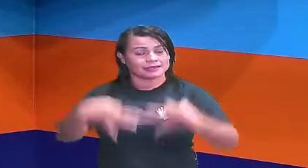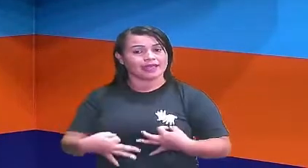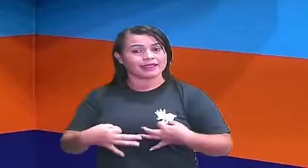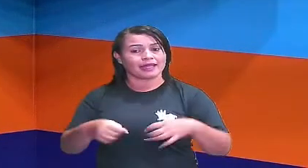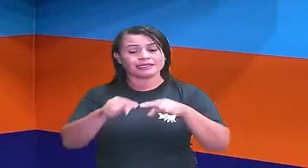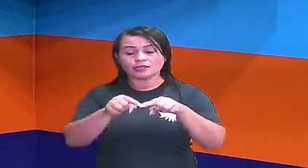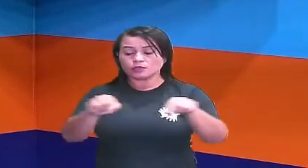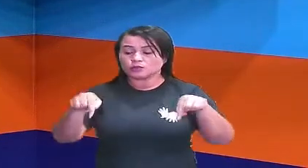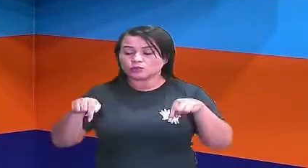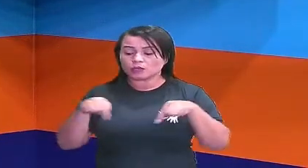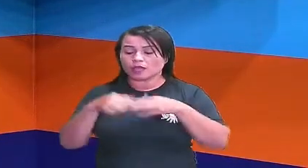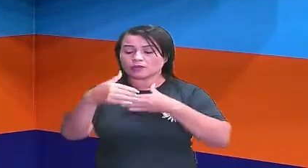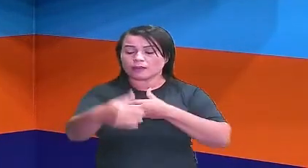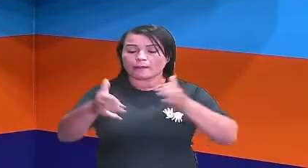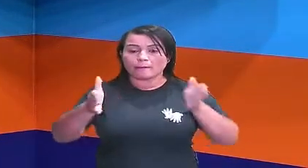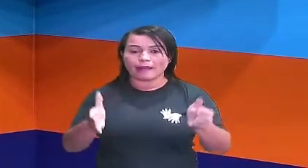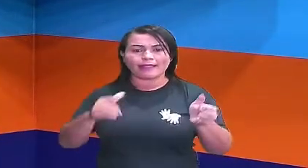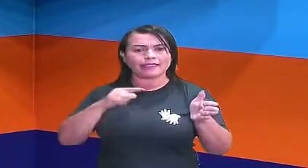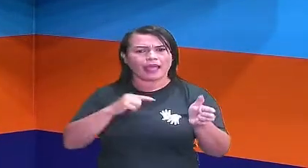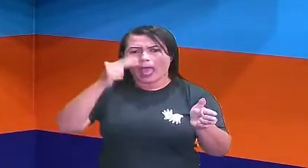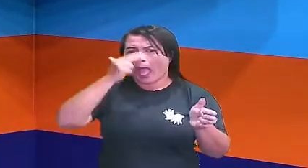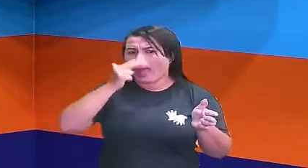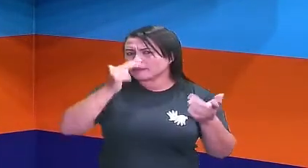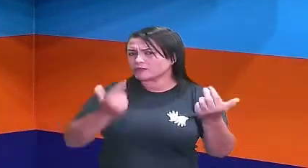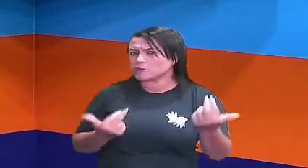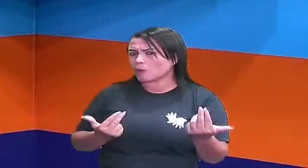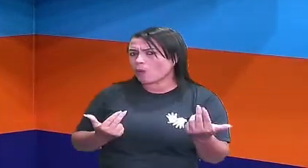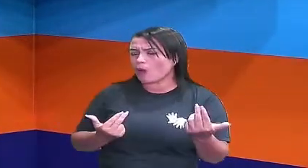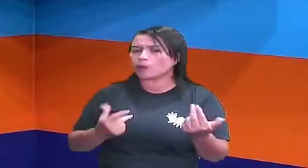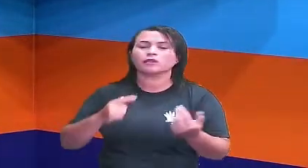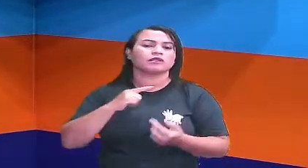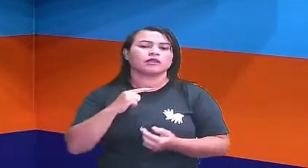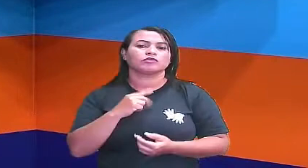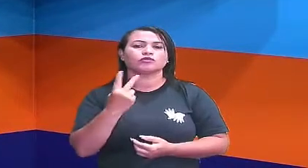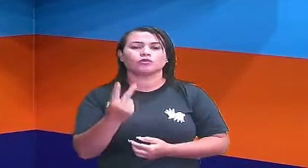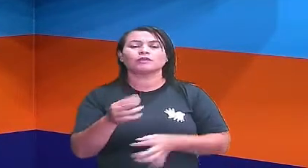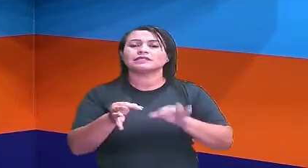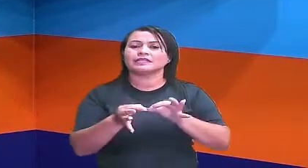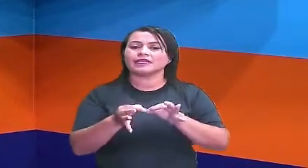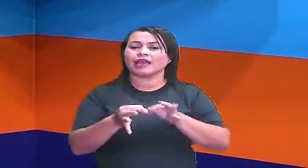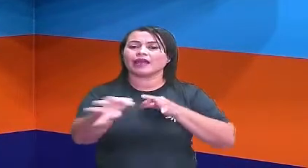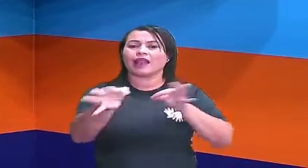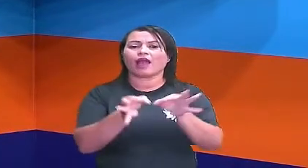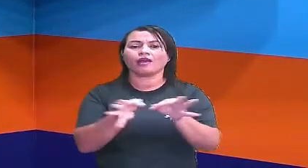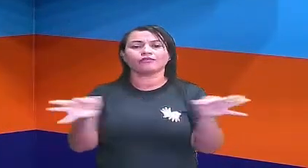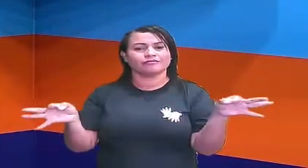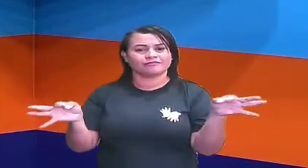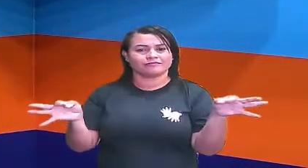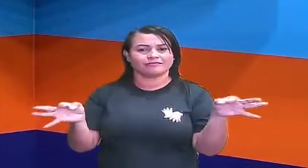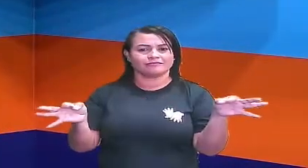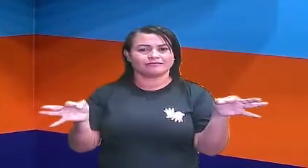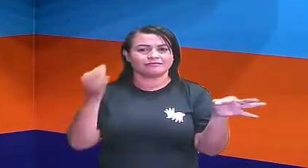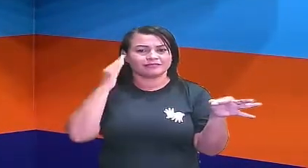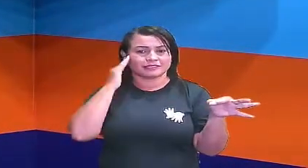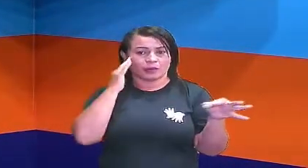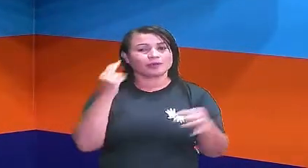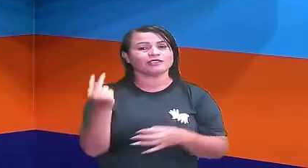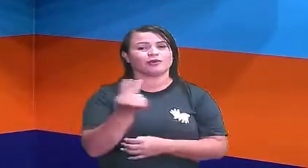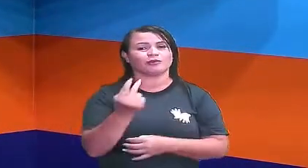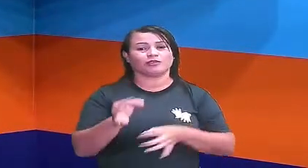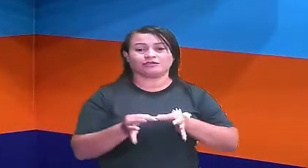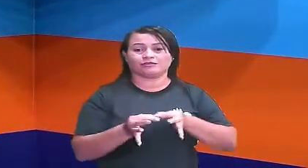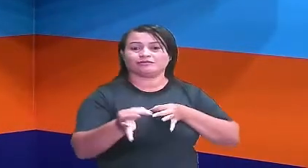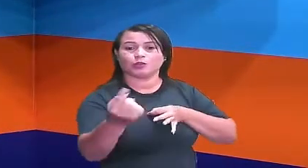mesma medida. E aí eu estou trabalhando essas duas dimensões, comprimento e largura, ok?